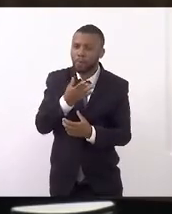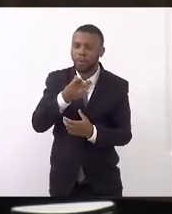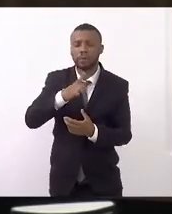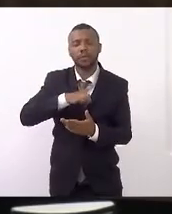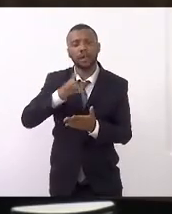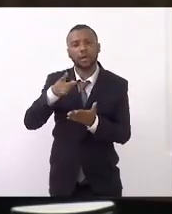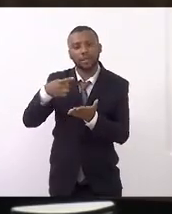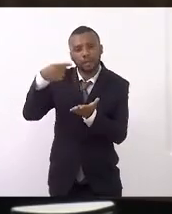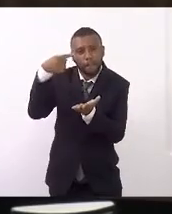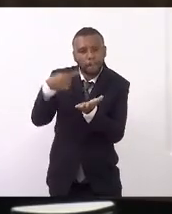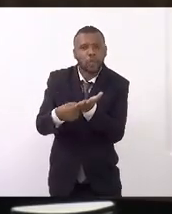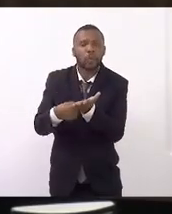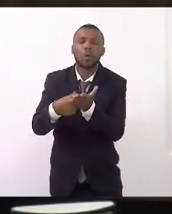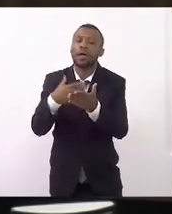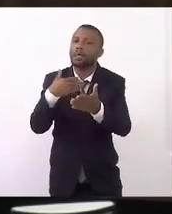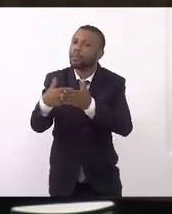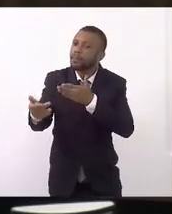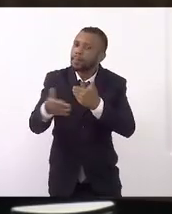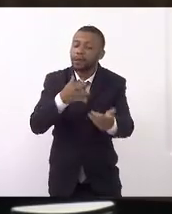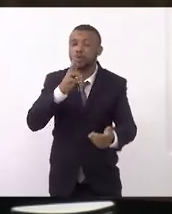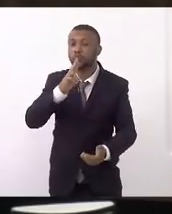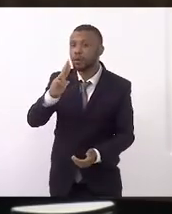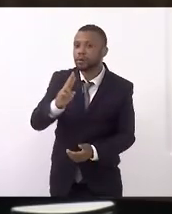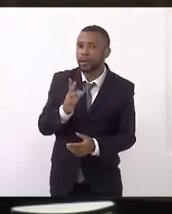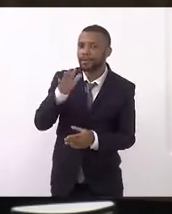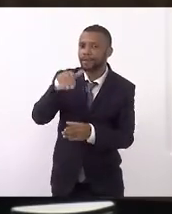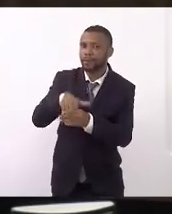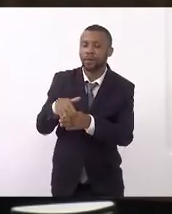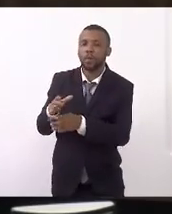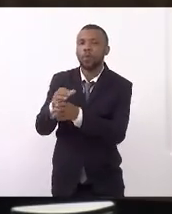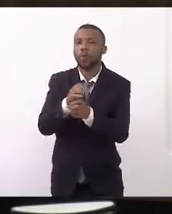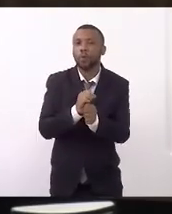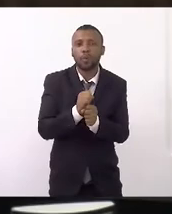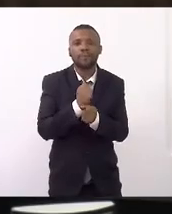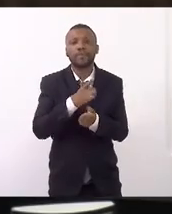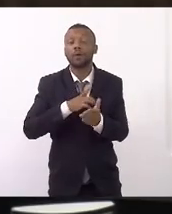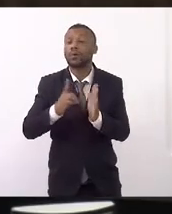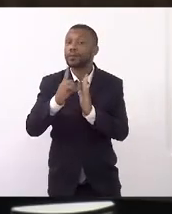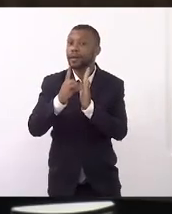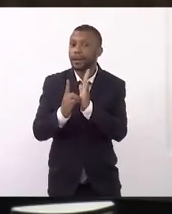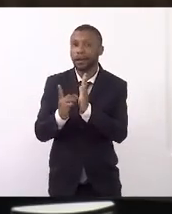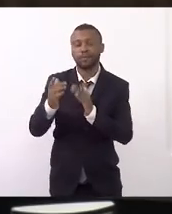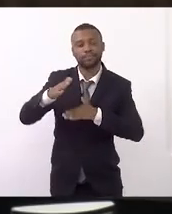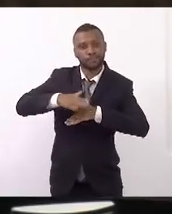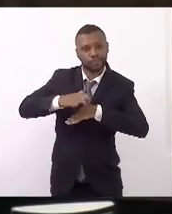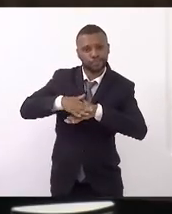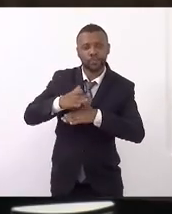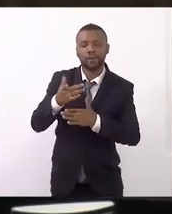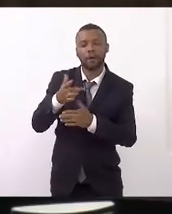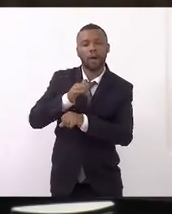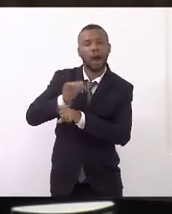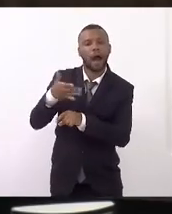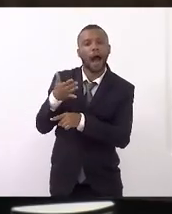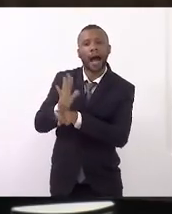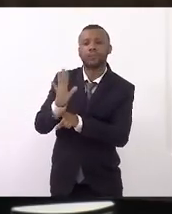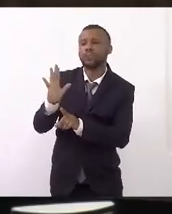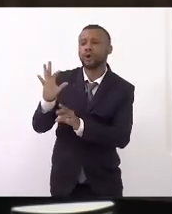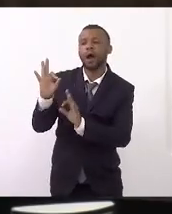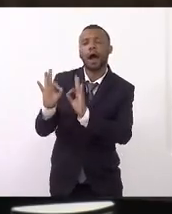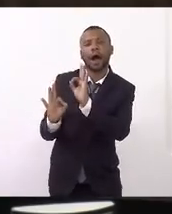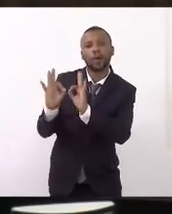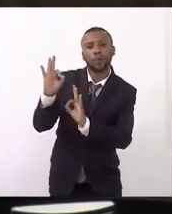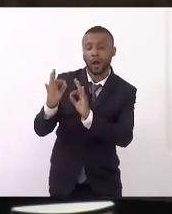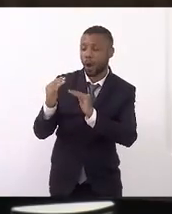comprometer, independente do resultado, ao decreto que Vossa Excelência mesmo foi um dos articuladores. E eu pediria